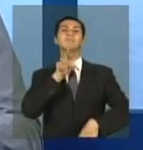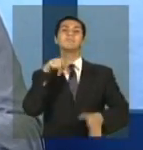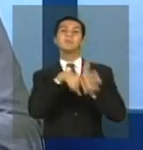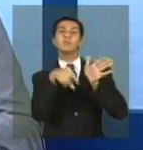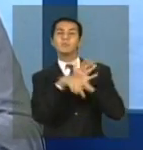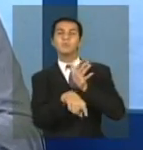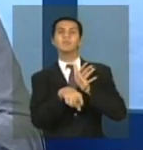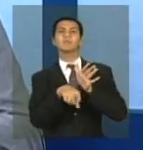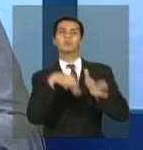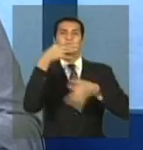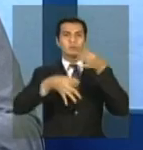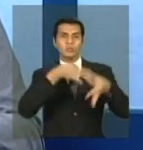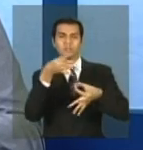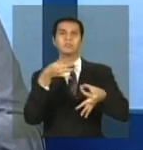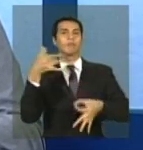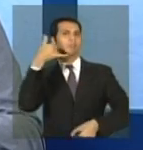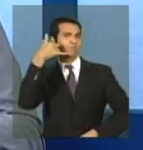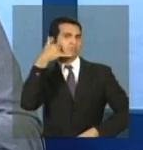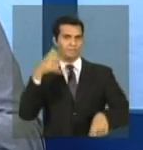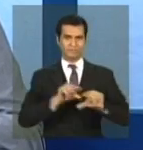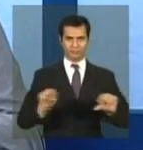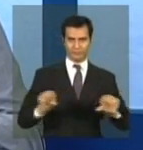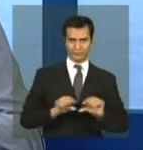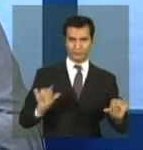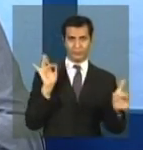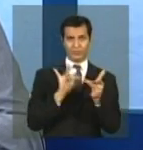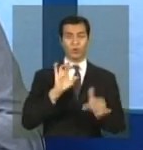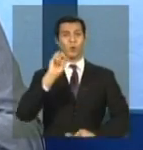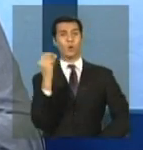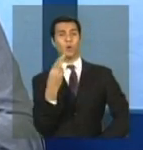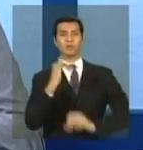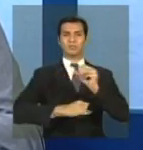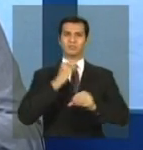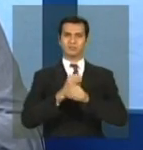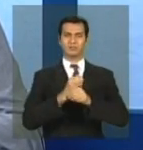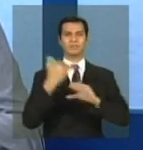61-3799-5863, 5864, 5867, 5868 ou pelo e-mail